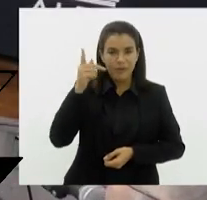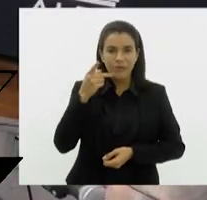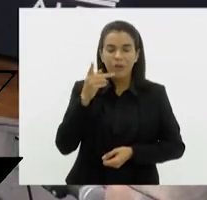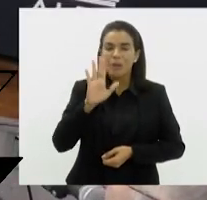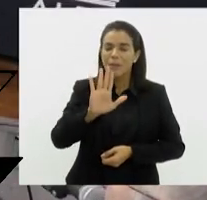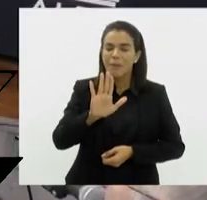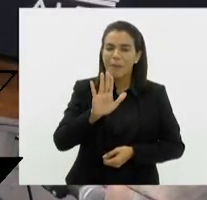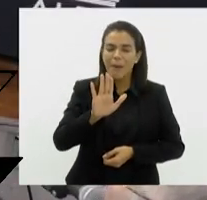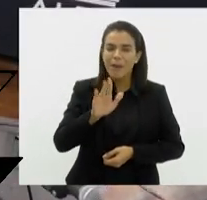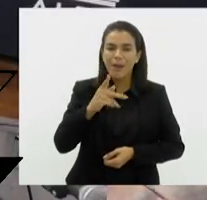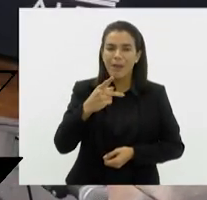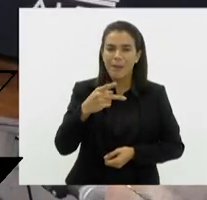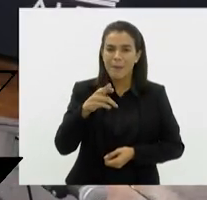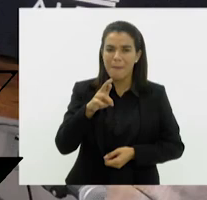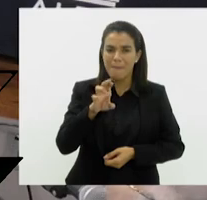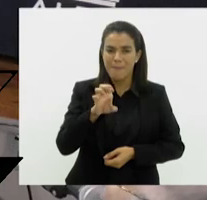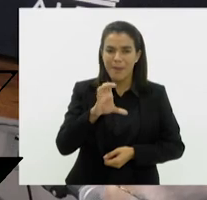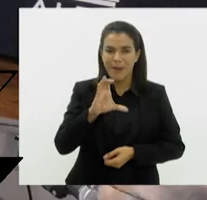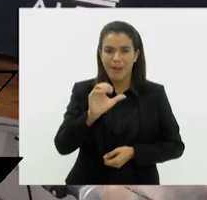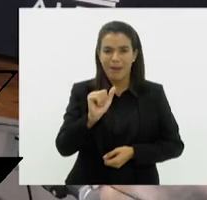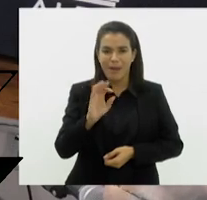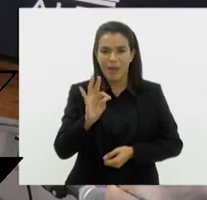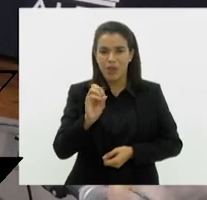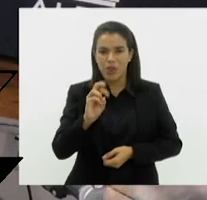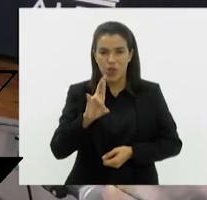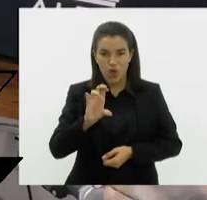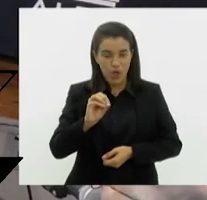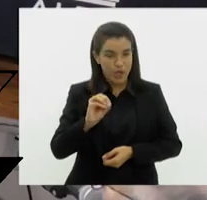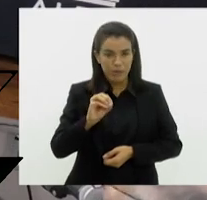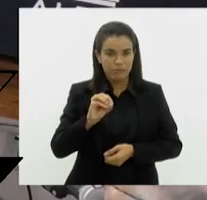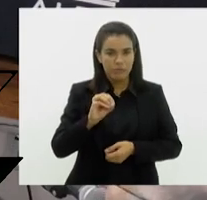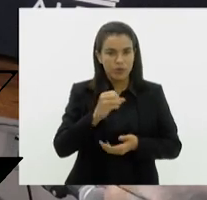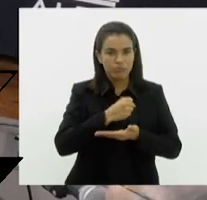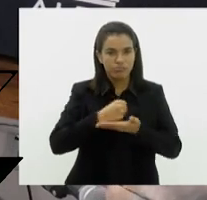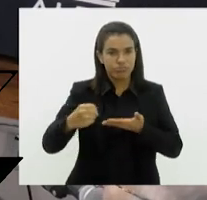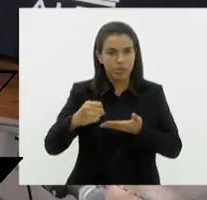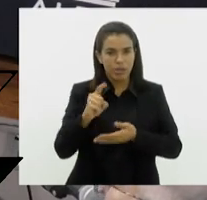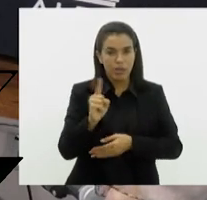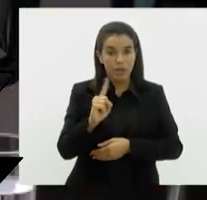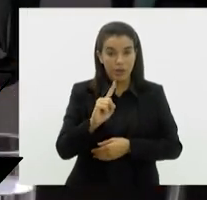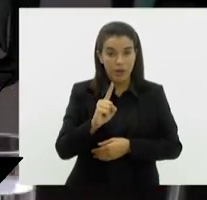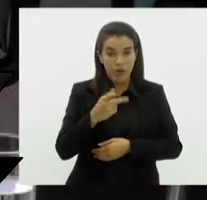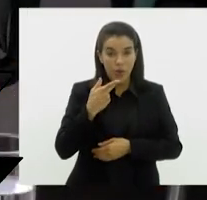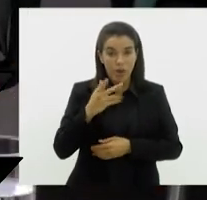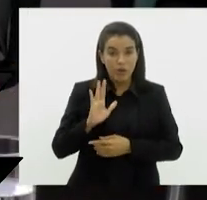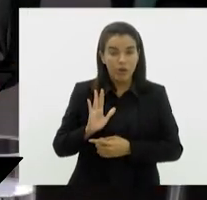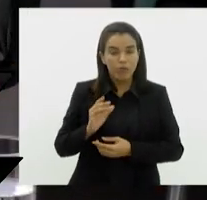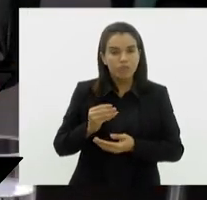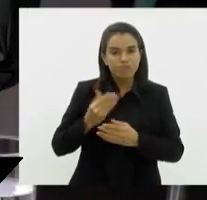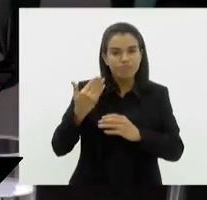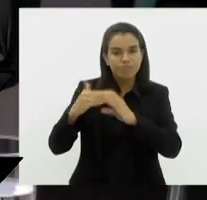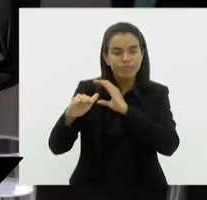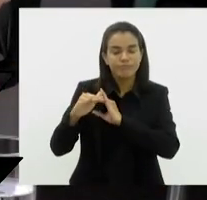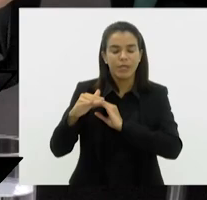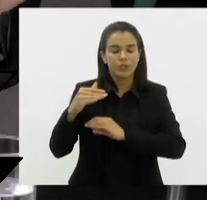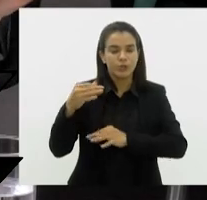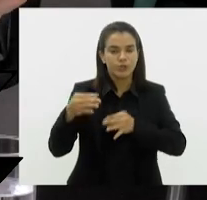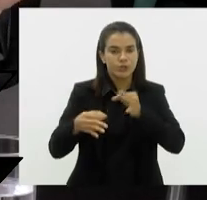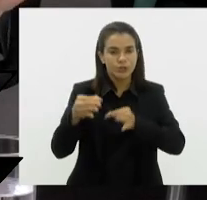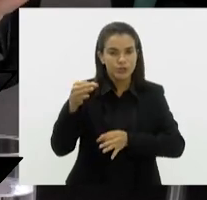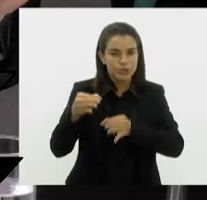prescreve. Precatório não prescreve. Por quê? Se eu quero demandar, na hora que eu demando da justiça, eu faço